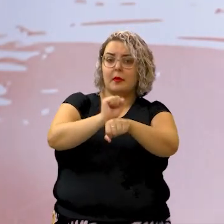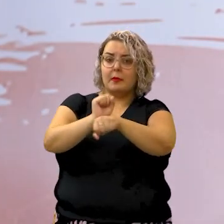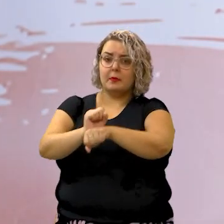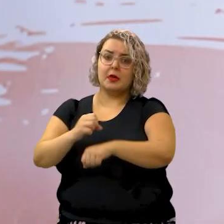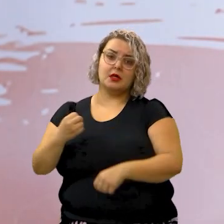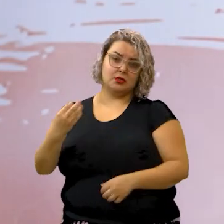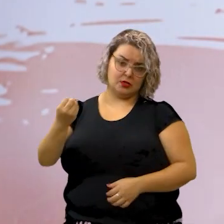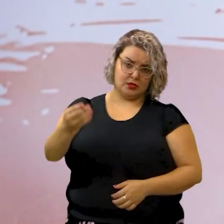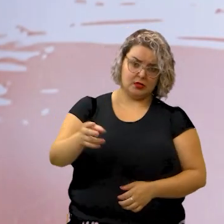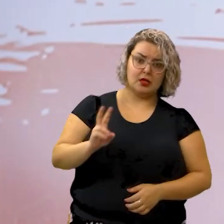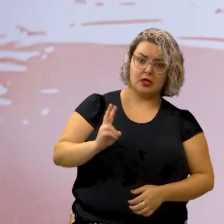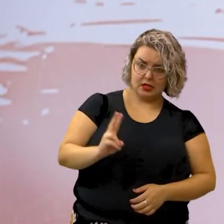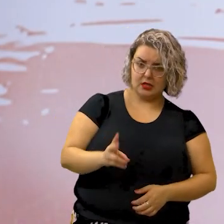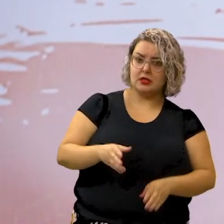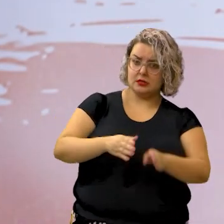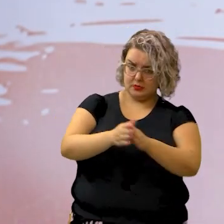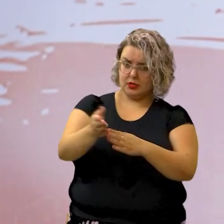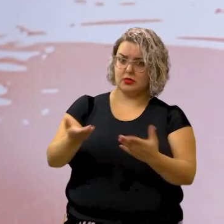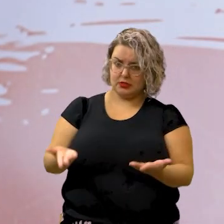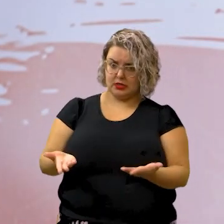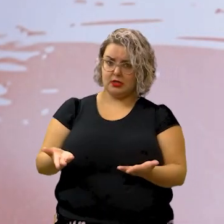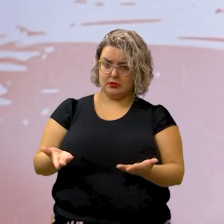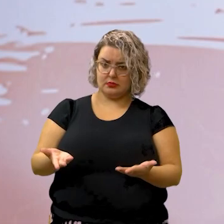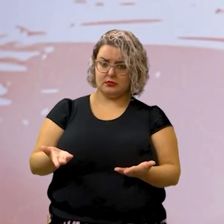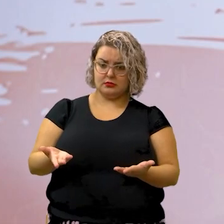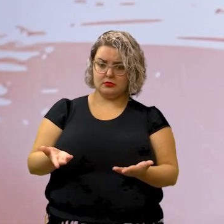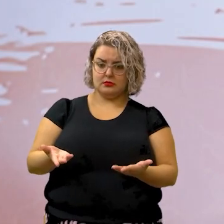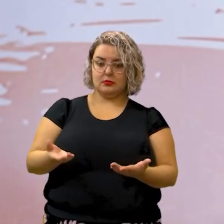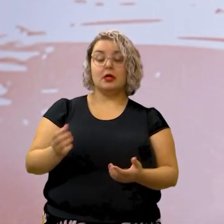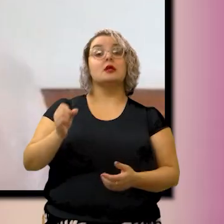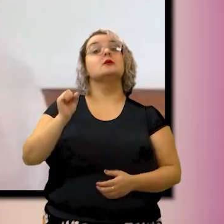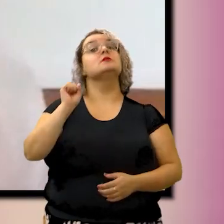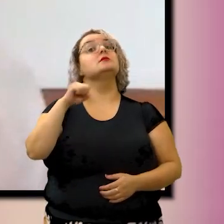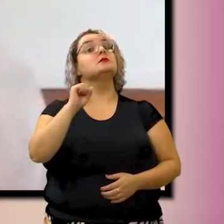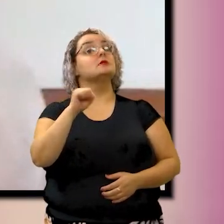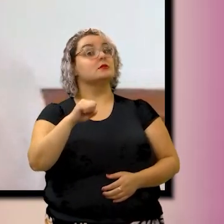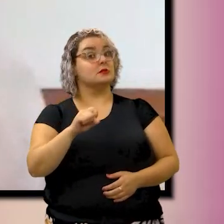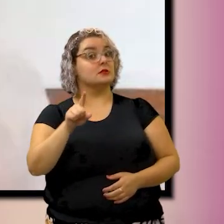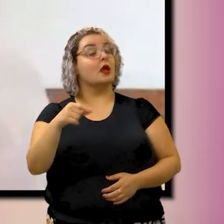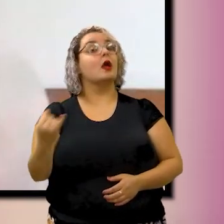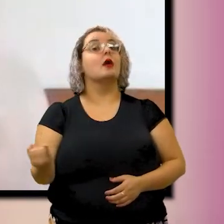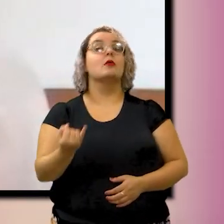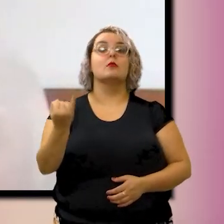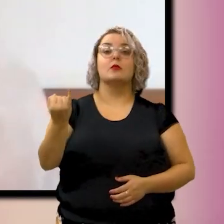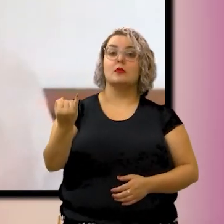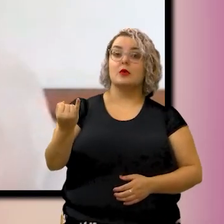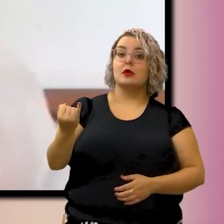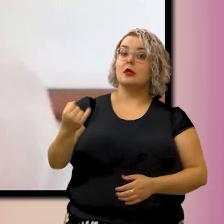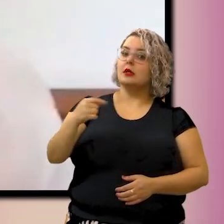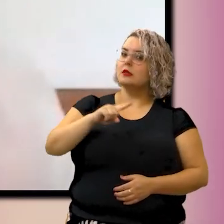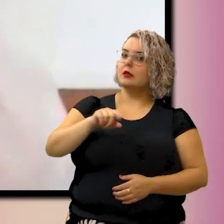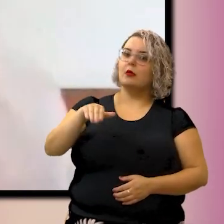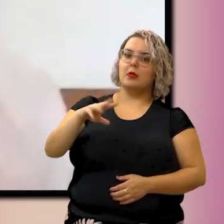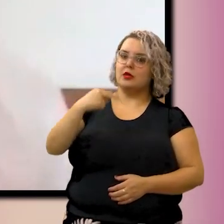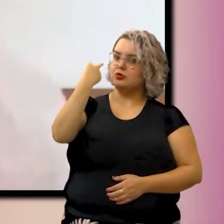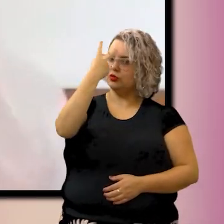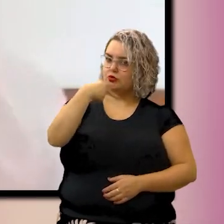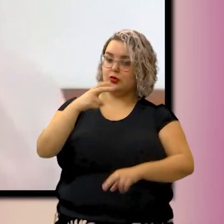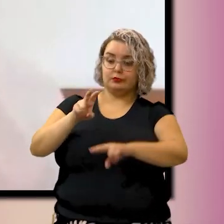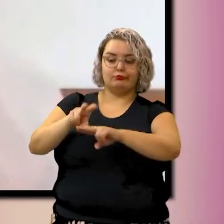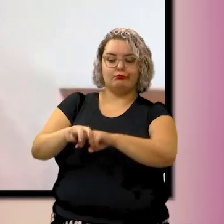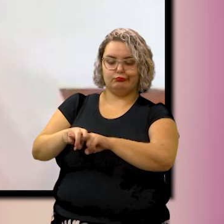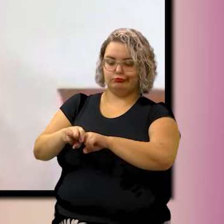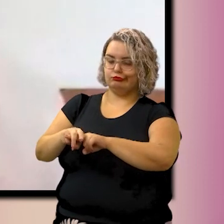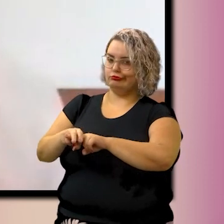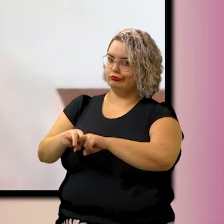algumas paradinhas ao longo da viagem também é sempre recomendado. É, é interessante que você não fique mais de 2 horas